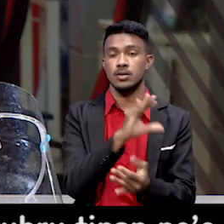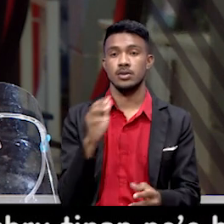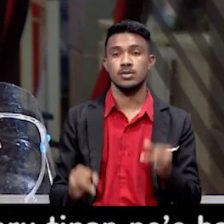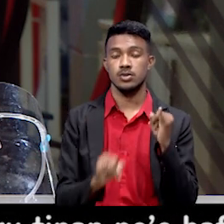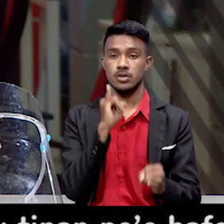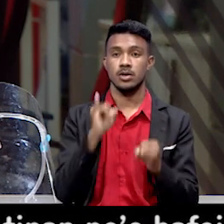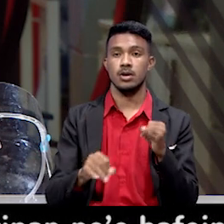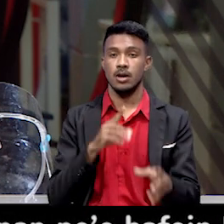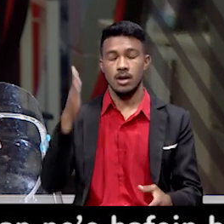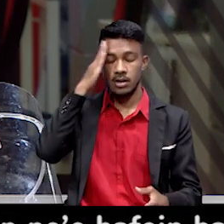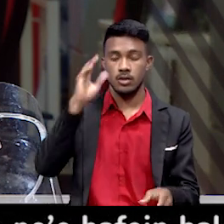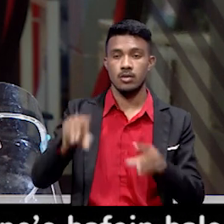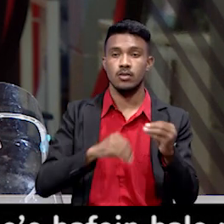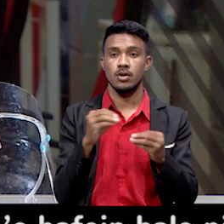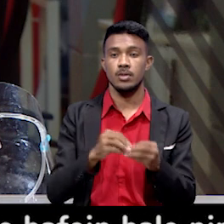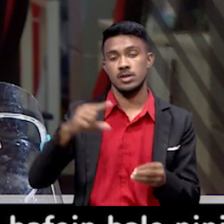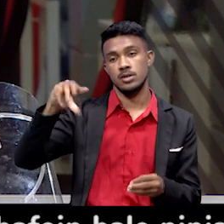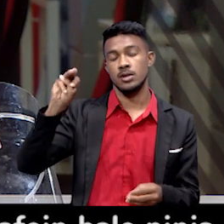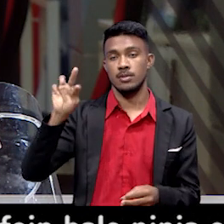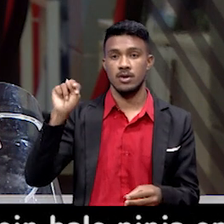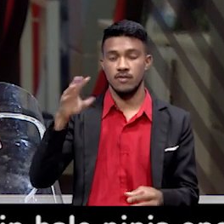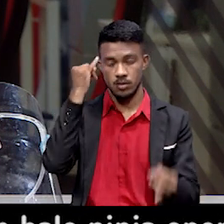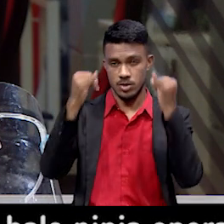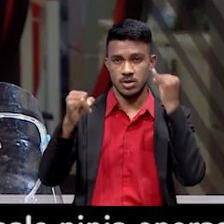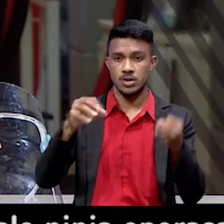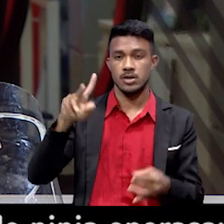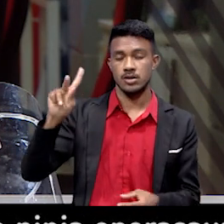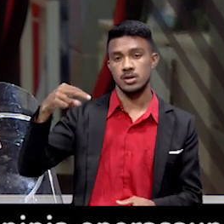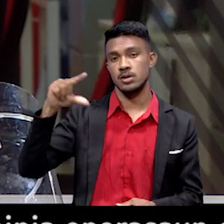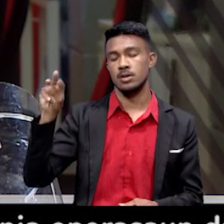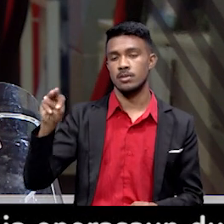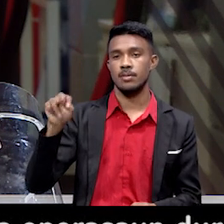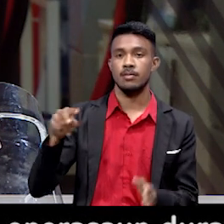atene klean kona ba assunto ne e ta acompanha pacote informação nebe GMN preparona.